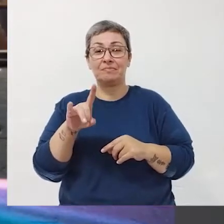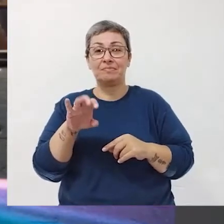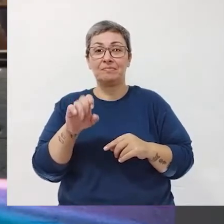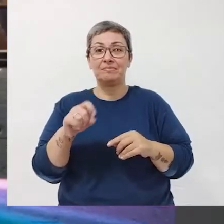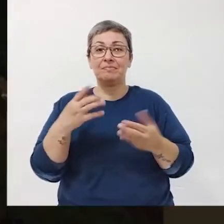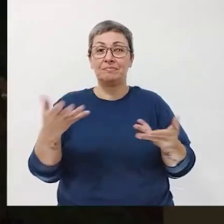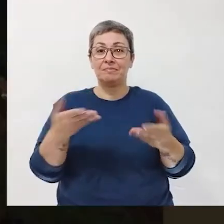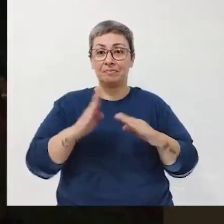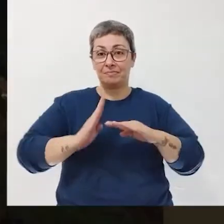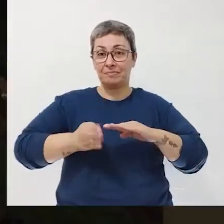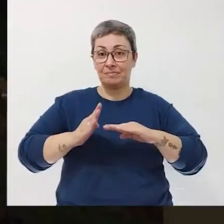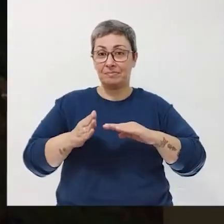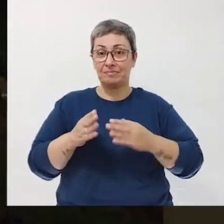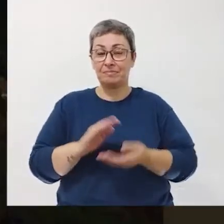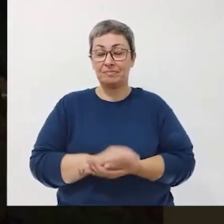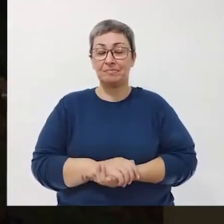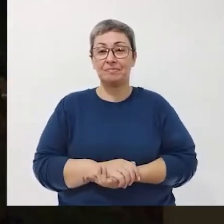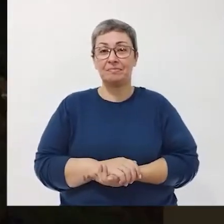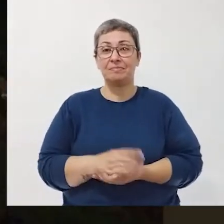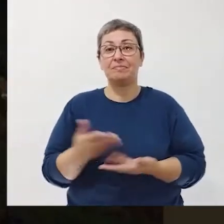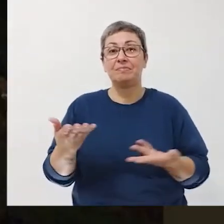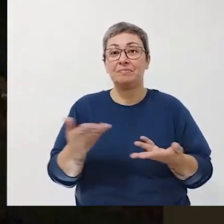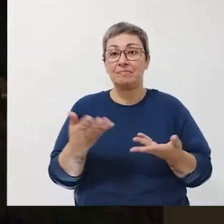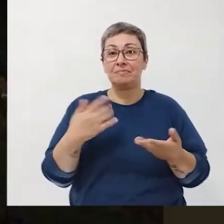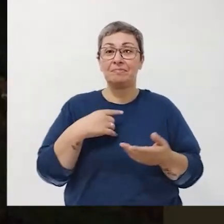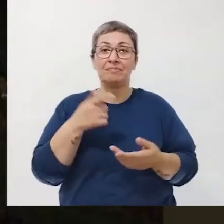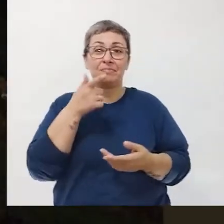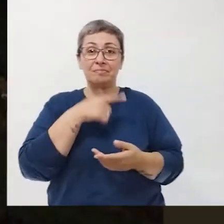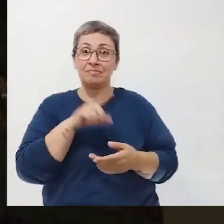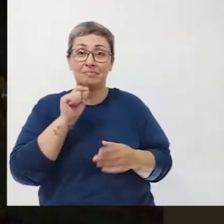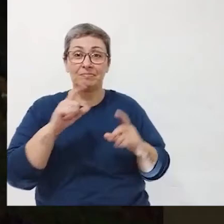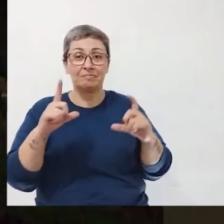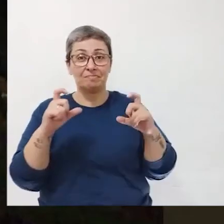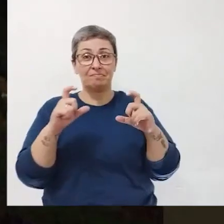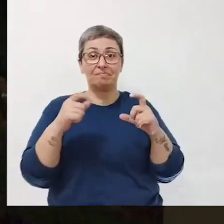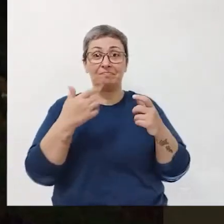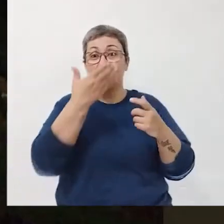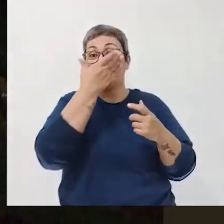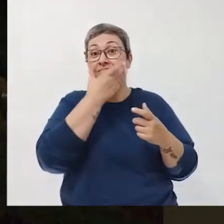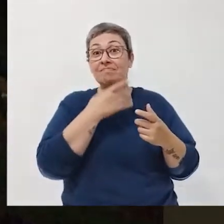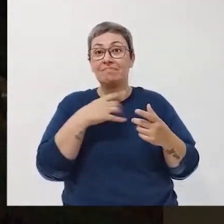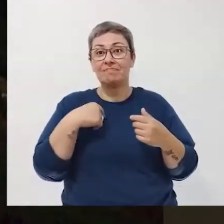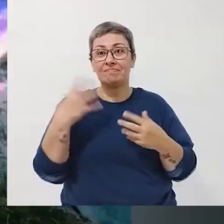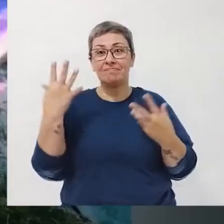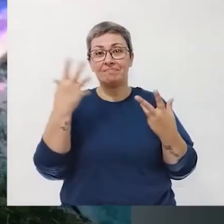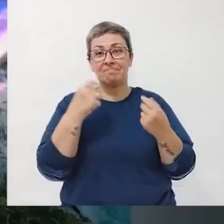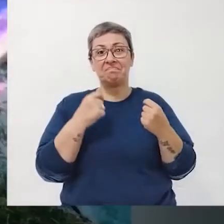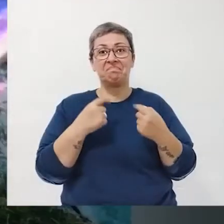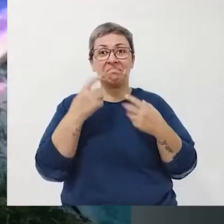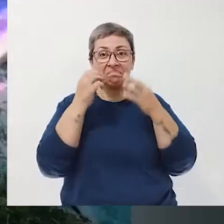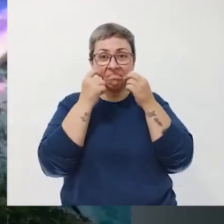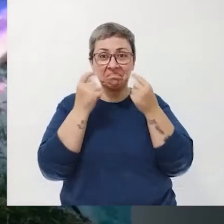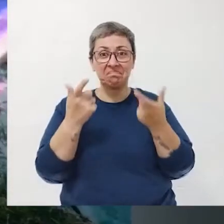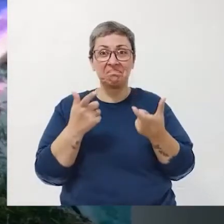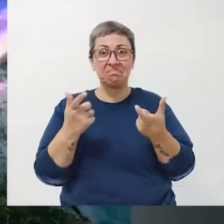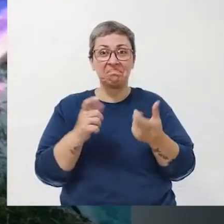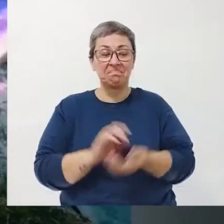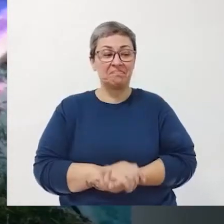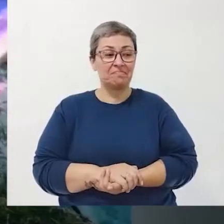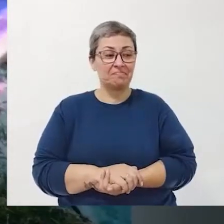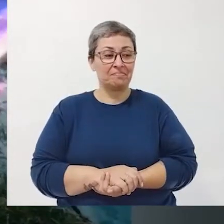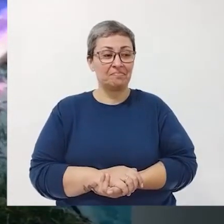um artista contemporâneo de nossa época. Só não consegui foto dele. Mas que coisa mais impressionante, não é?